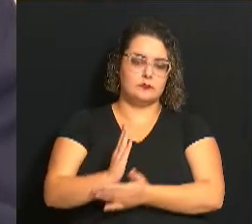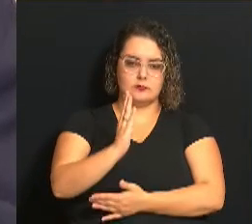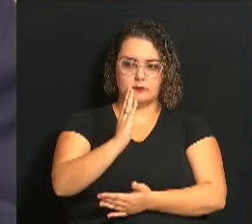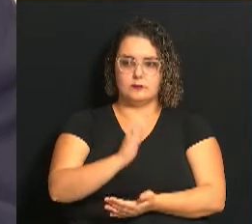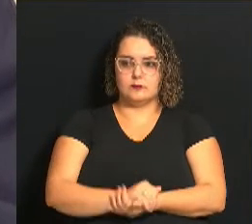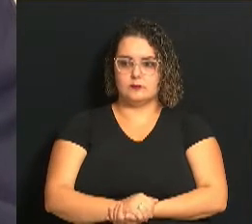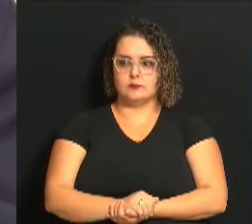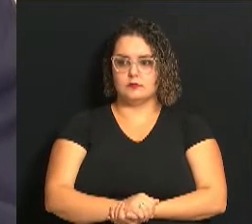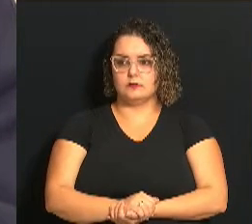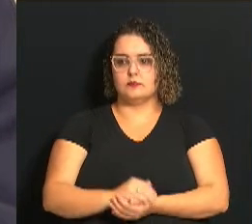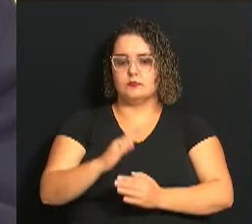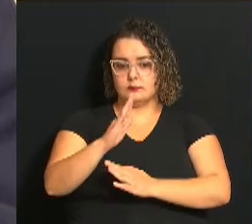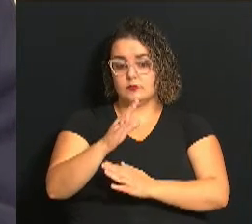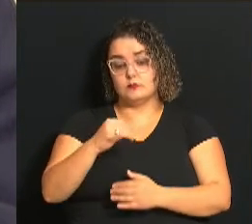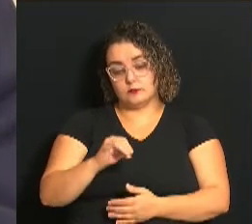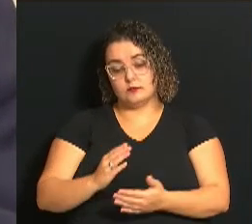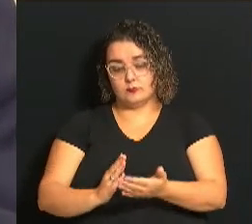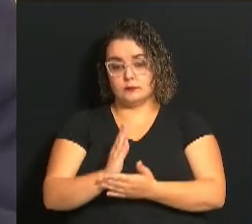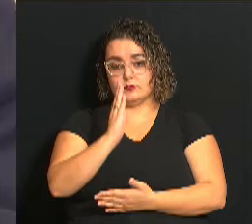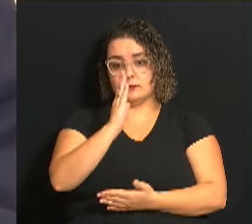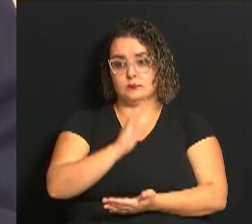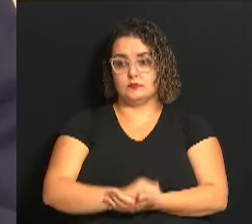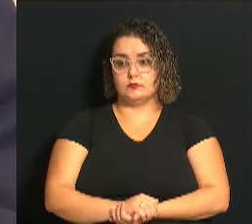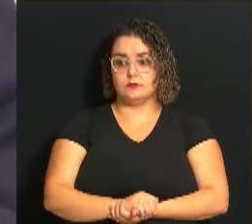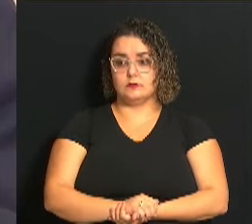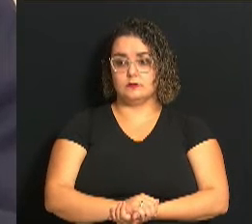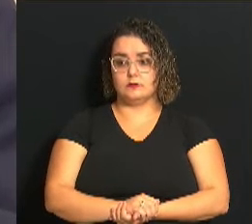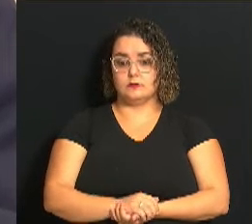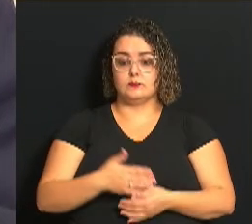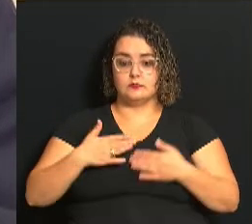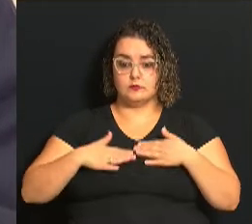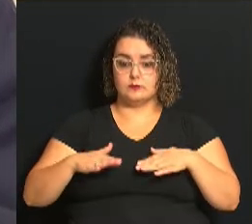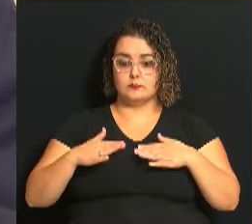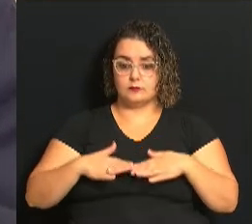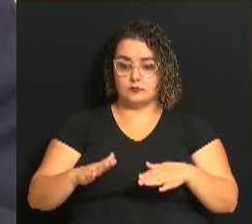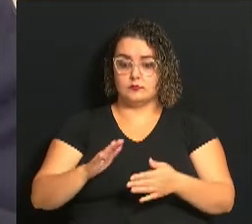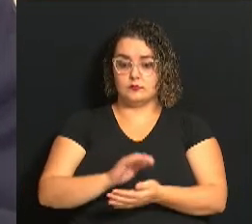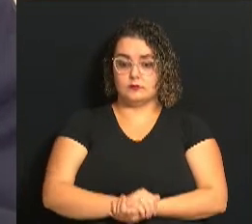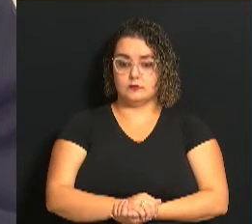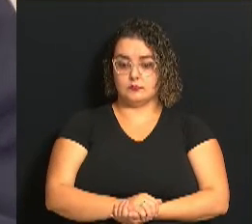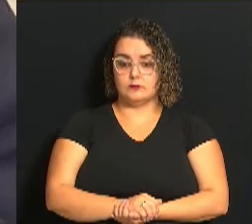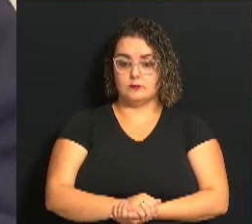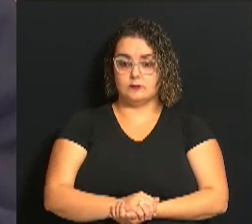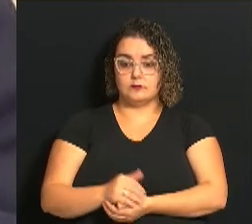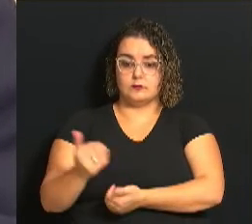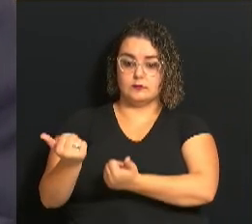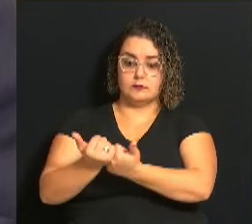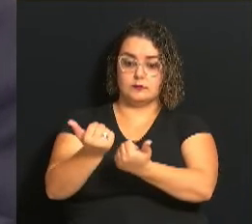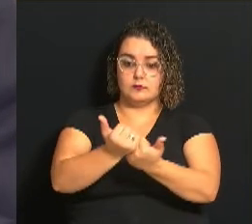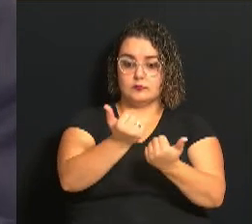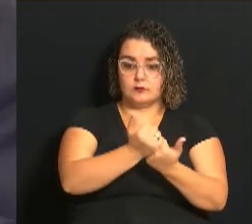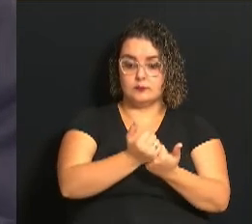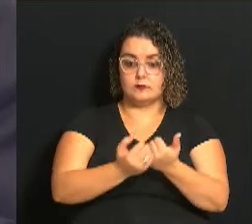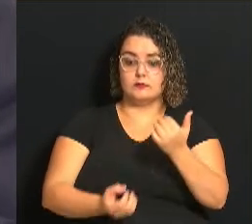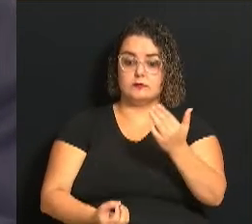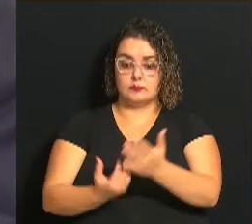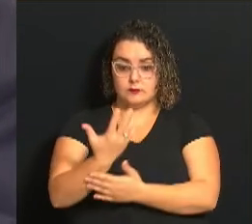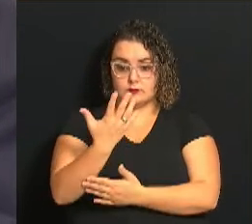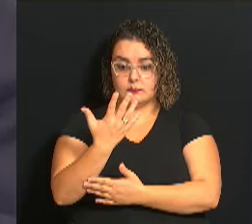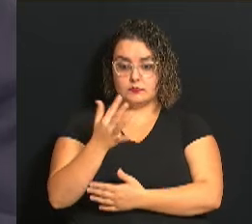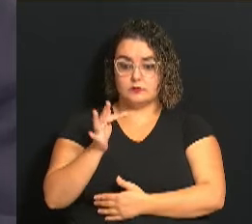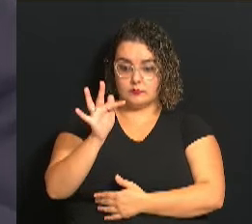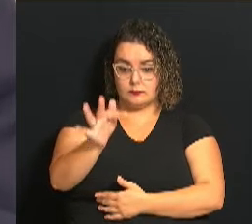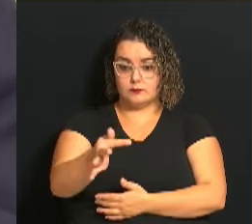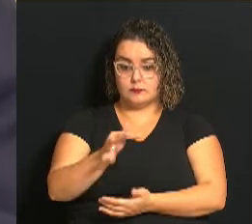Câmara aprovar, nós estaremos tranquilos para poder prover esses cargos aí que vão surgir futuramente.